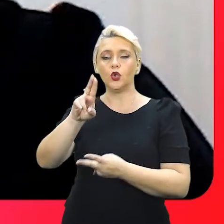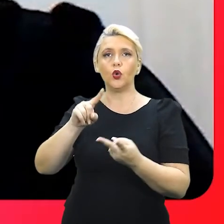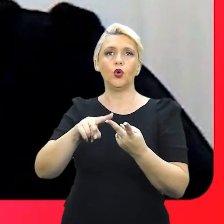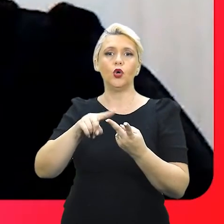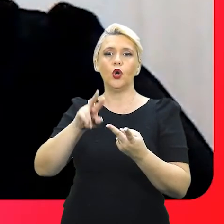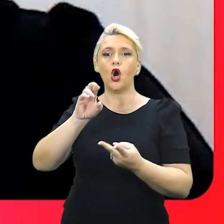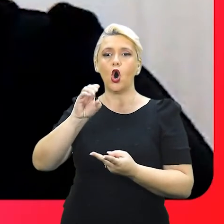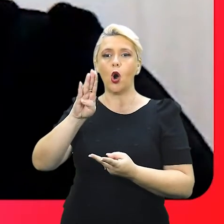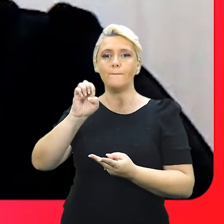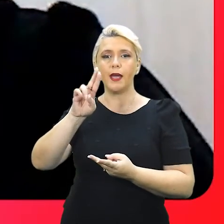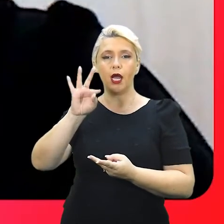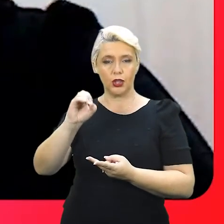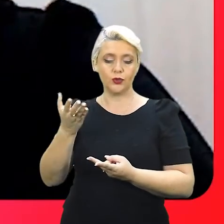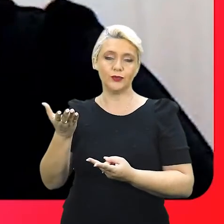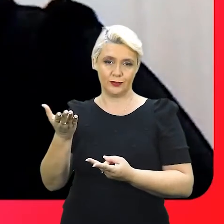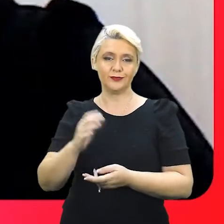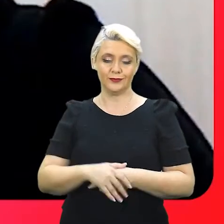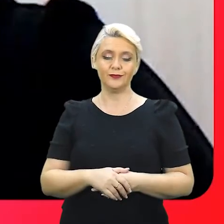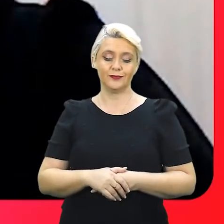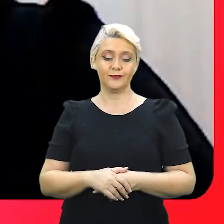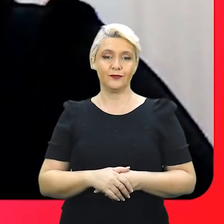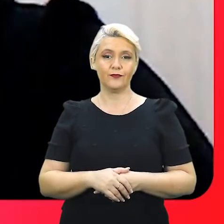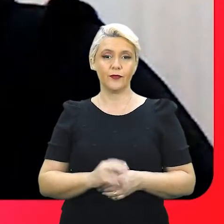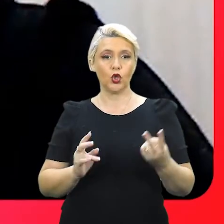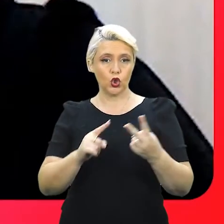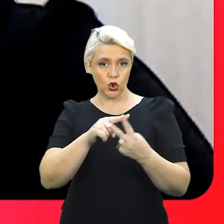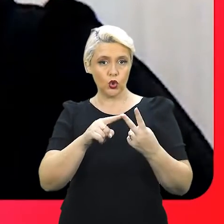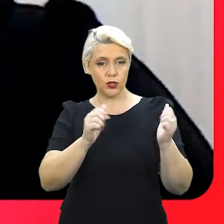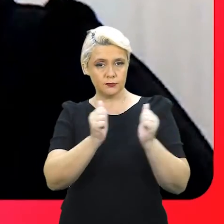quem teve contato com você. Sim, sim.